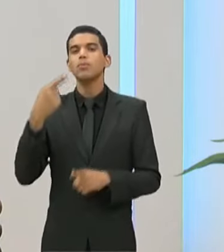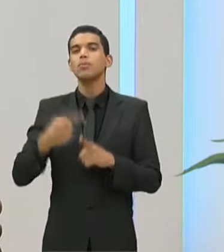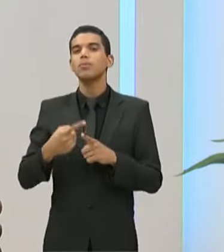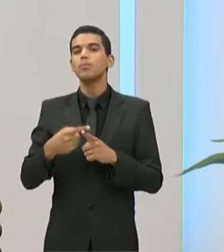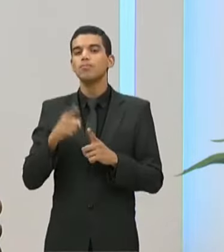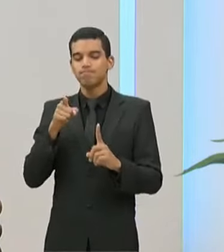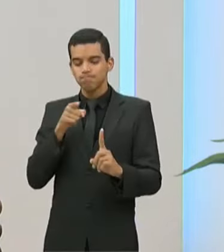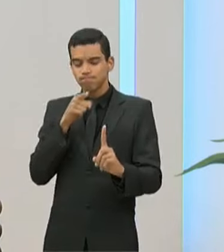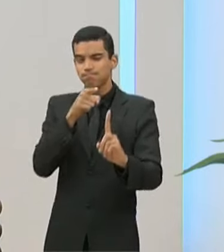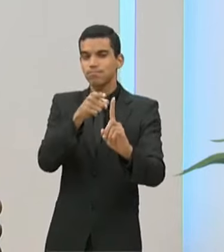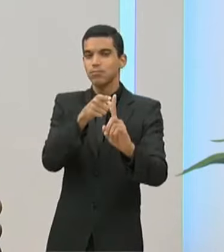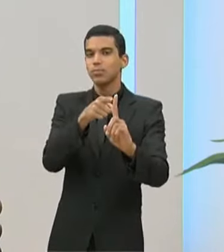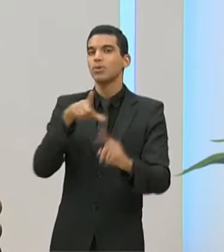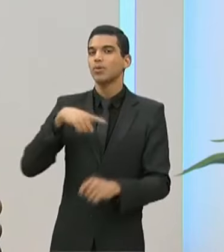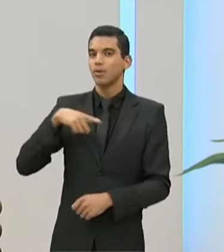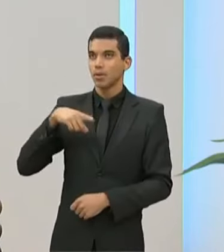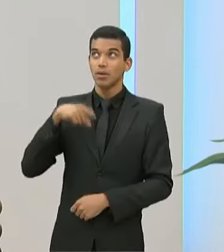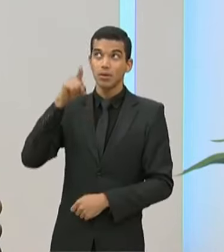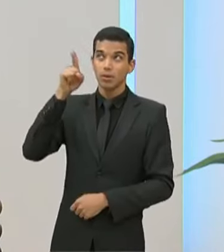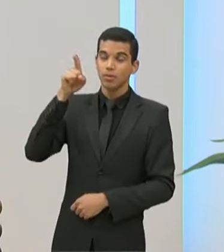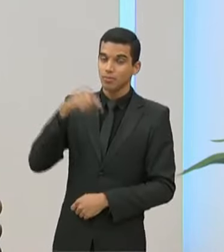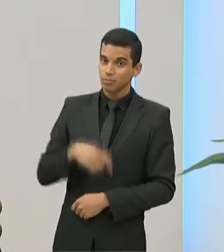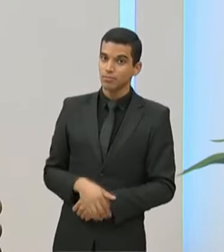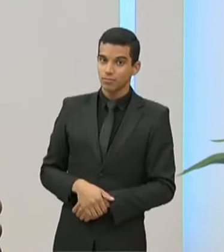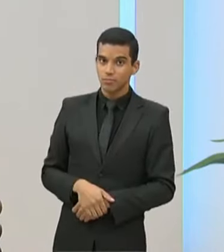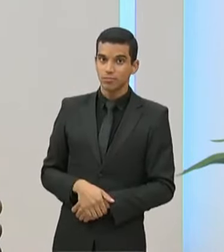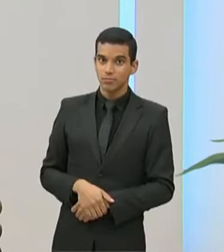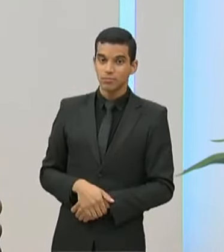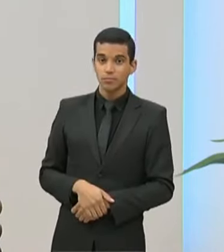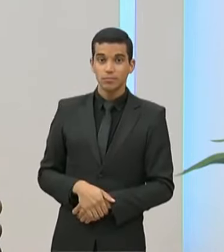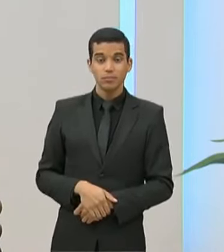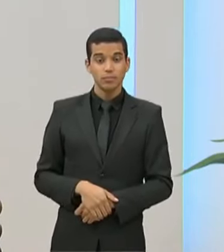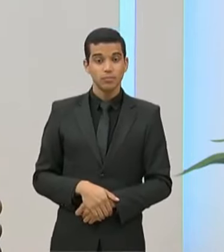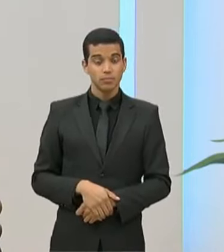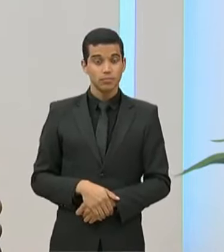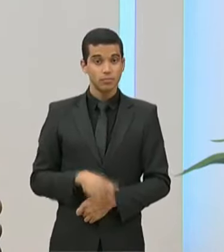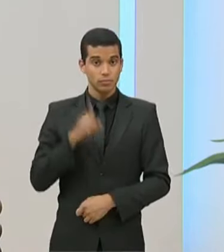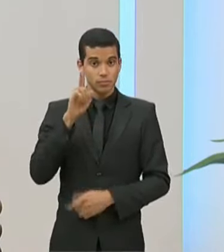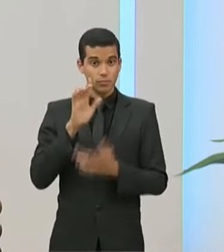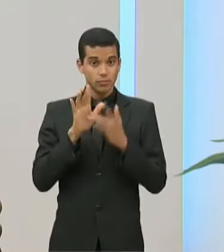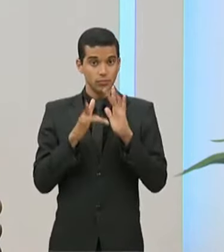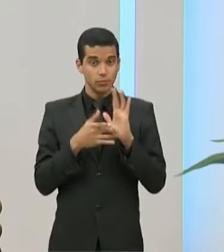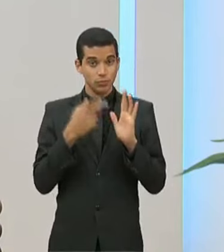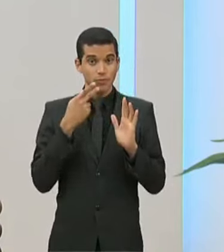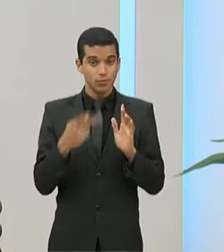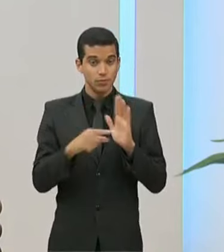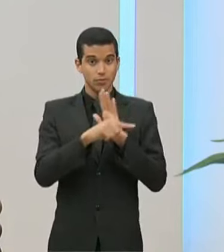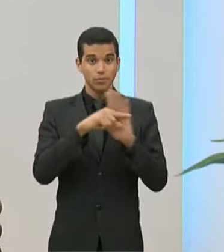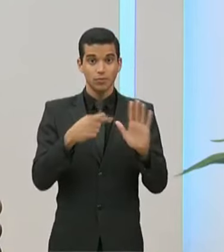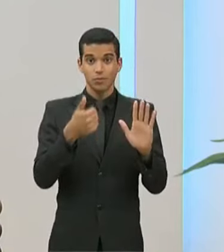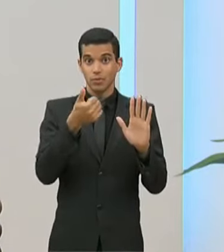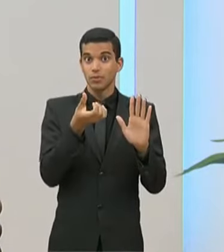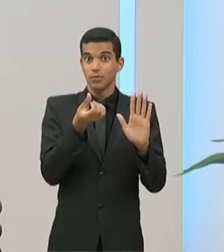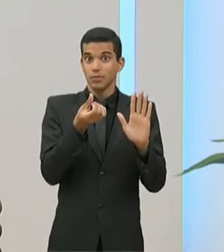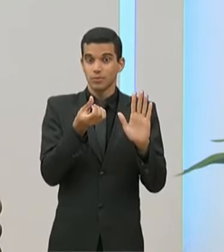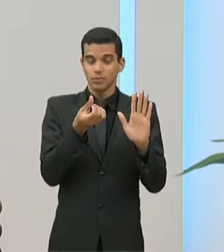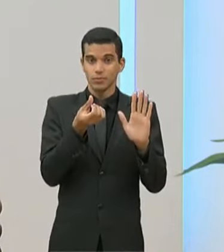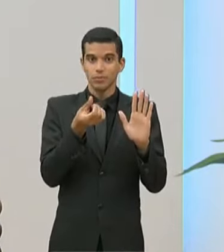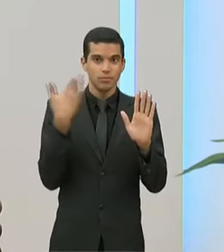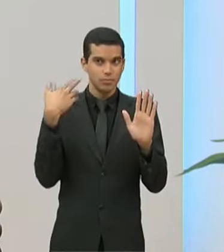Foi uma escolha com finalidade. E ele declara isso no versículo 16, que